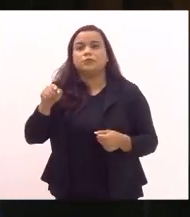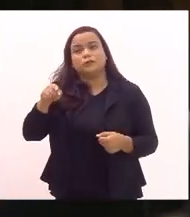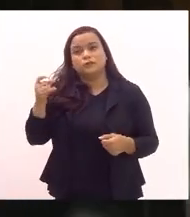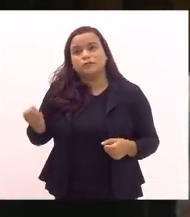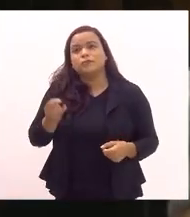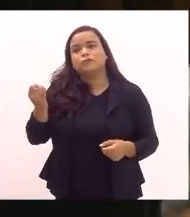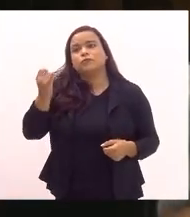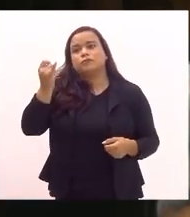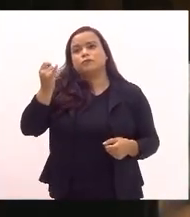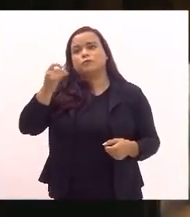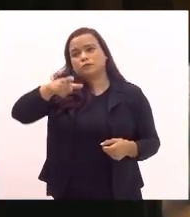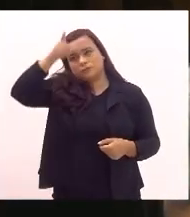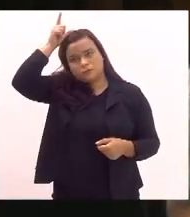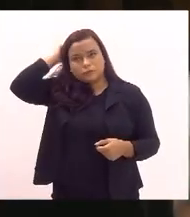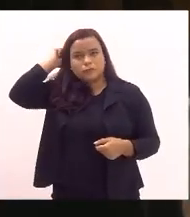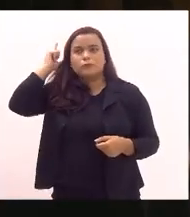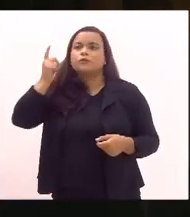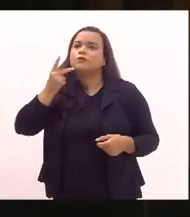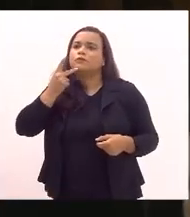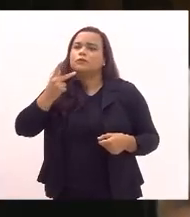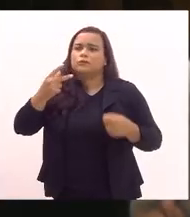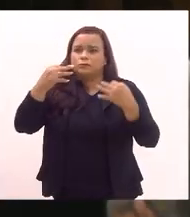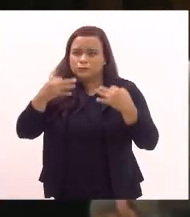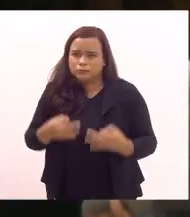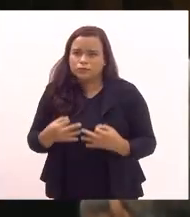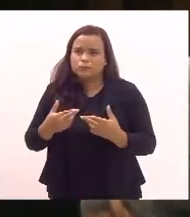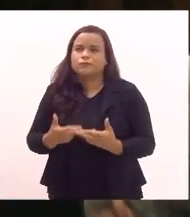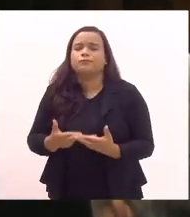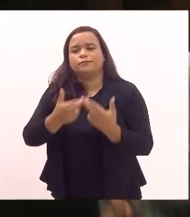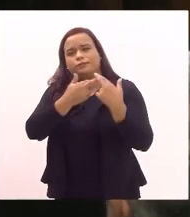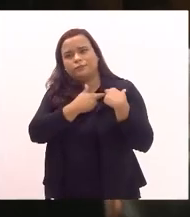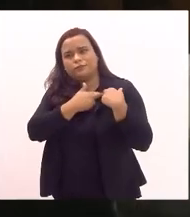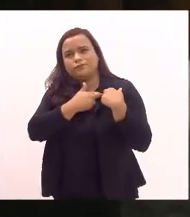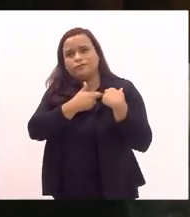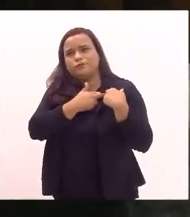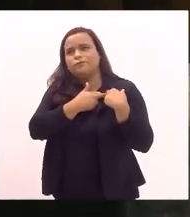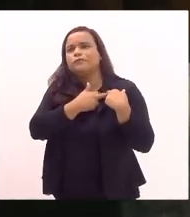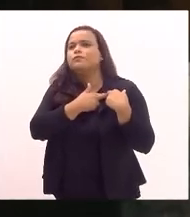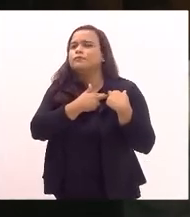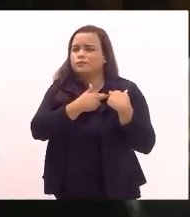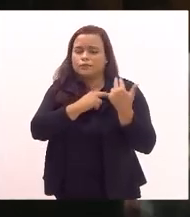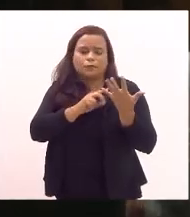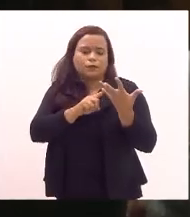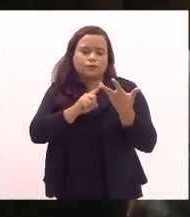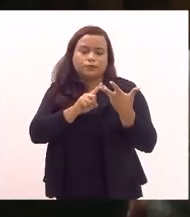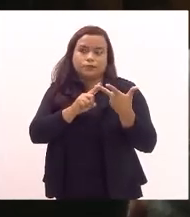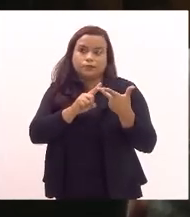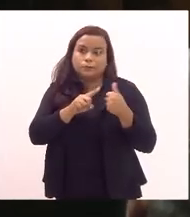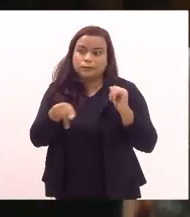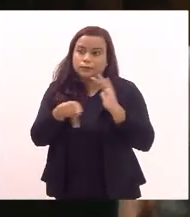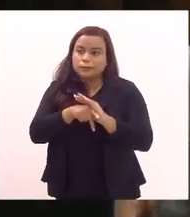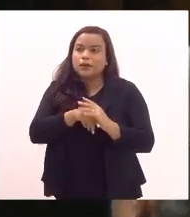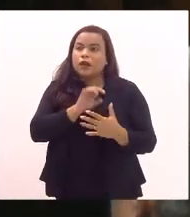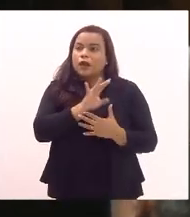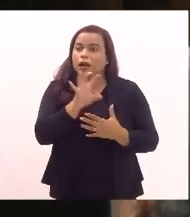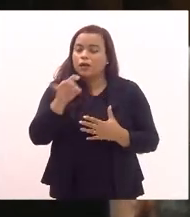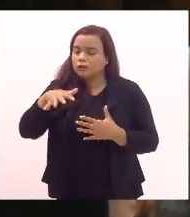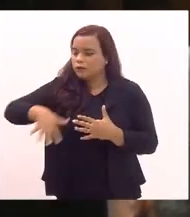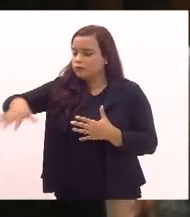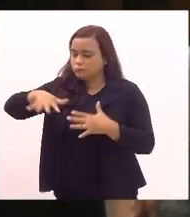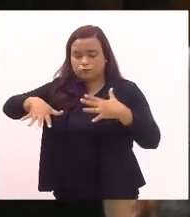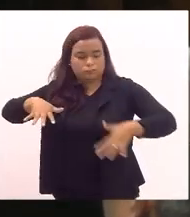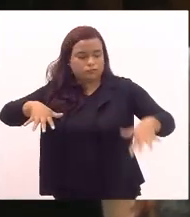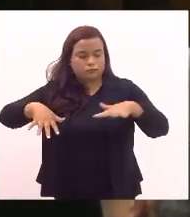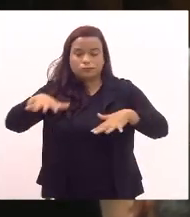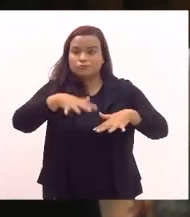muito importante Deputado dos Paulo firmar a responsabilidade as atribuições de cada esfera em